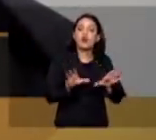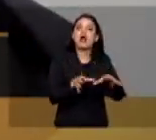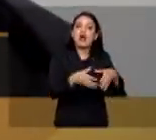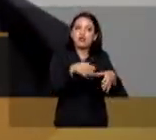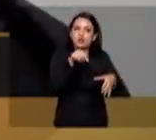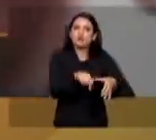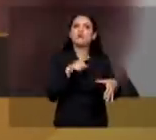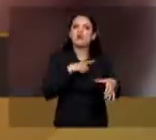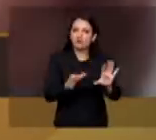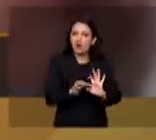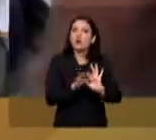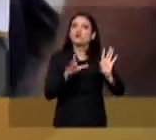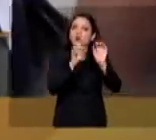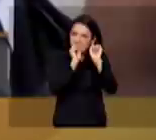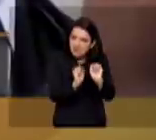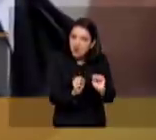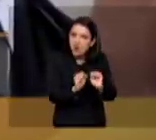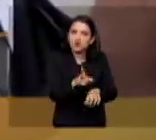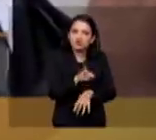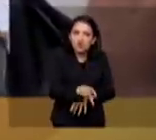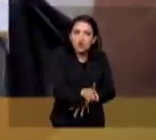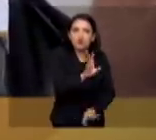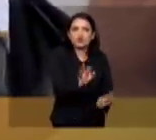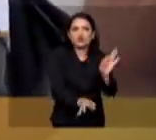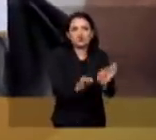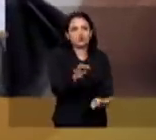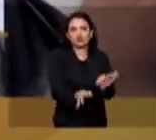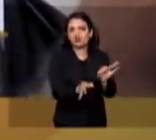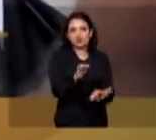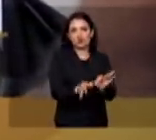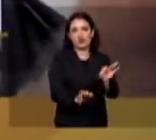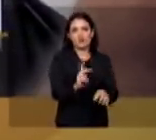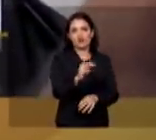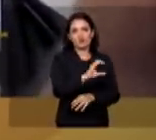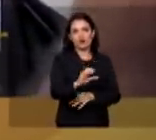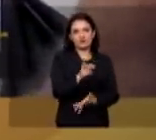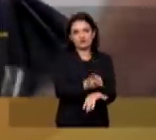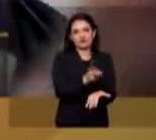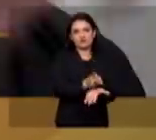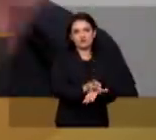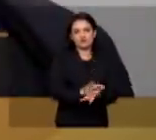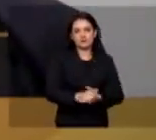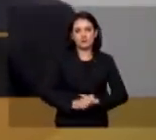estava autorizada e deveria continuar o julgamento do feito.